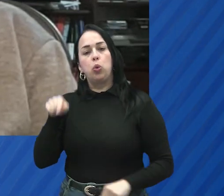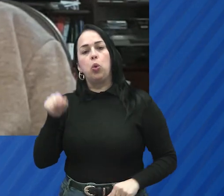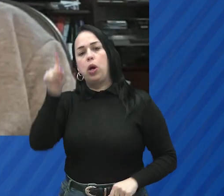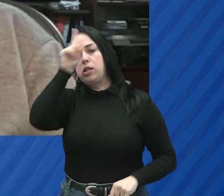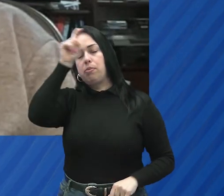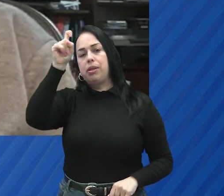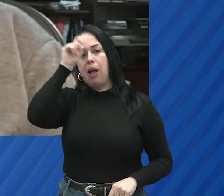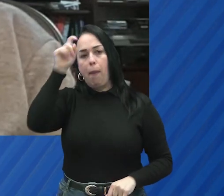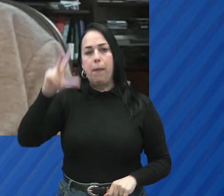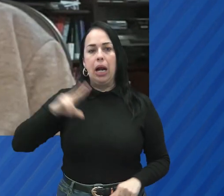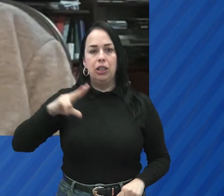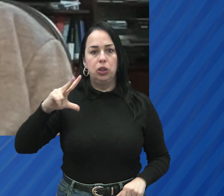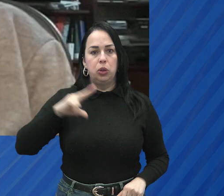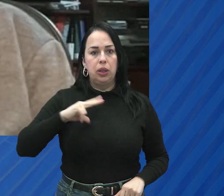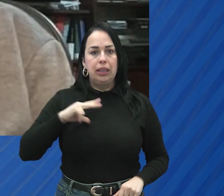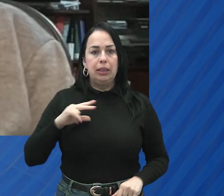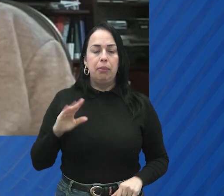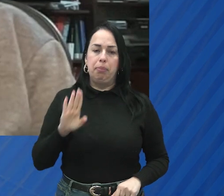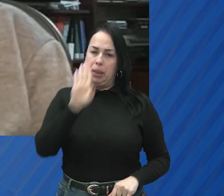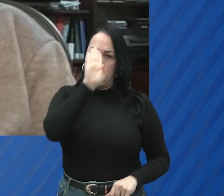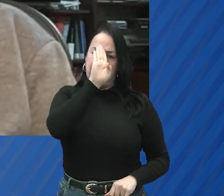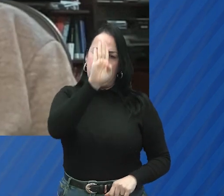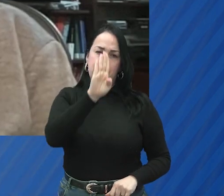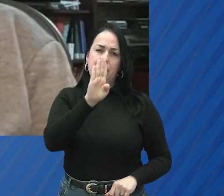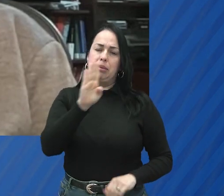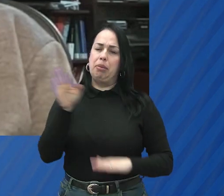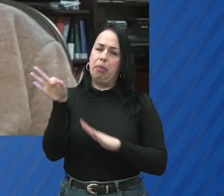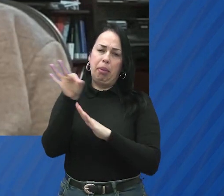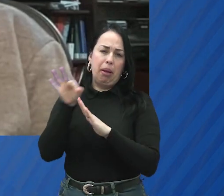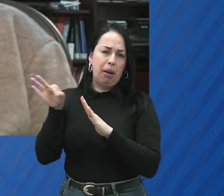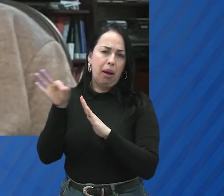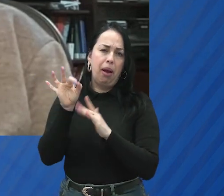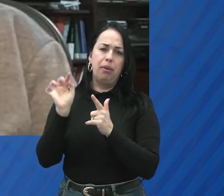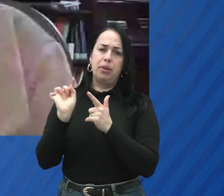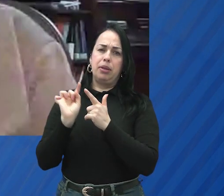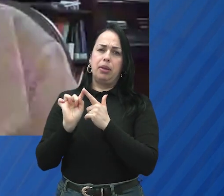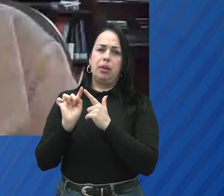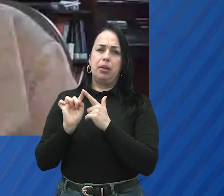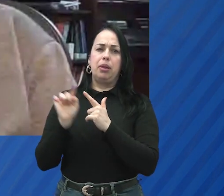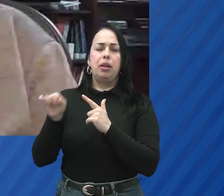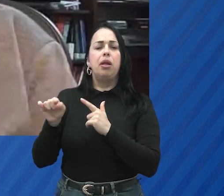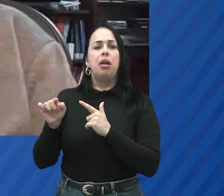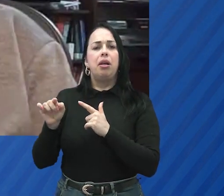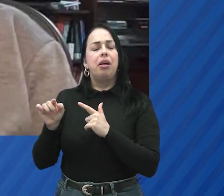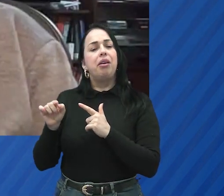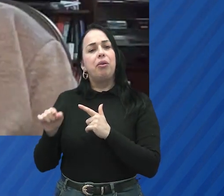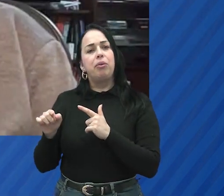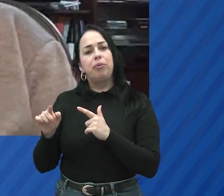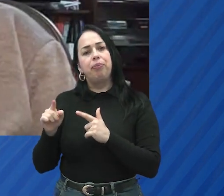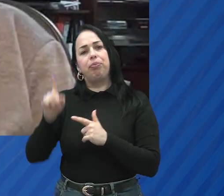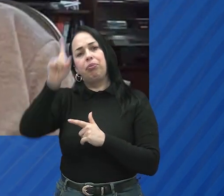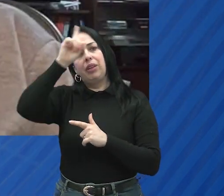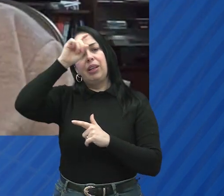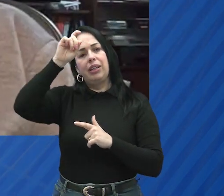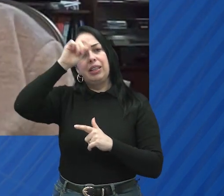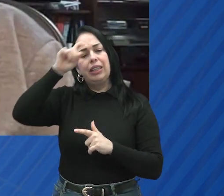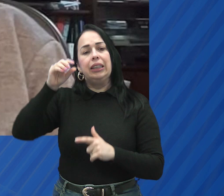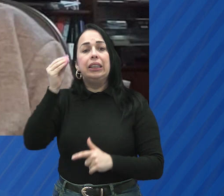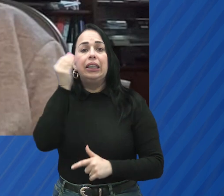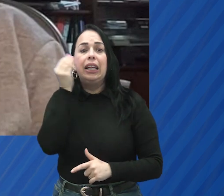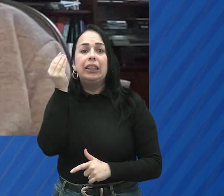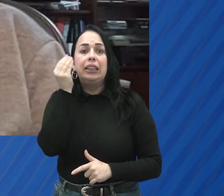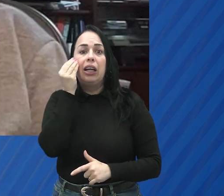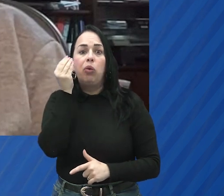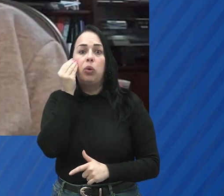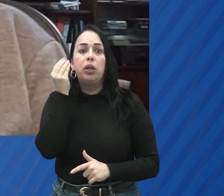dos hospitais privados, principalmente Santas Casas, esses hospitais filantrópicos, de